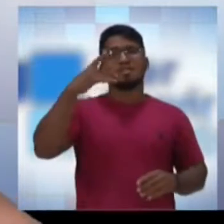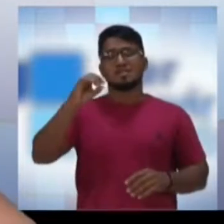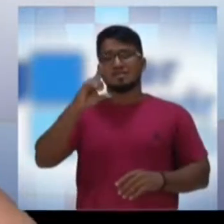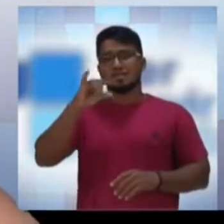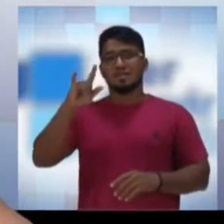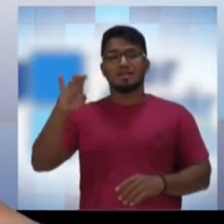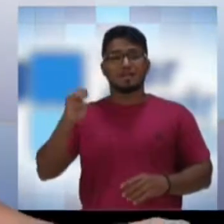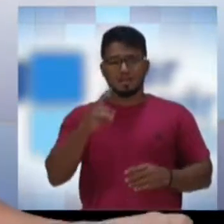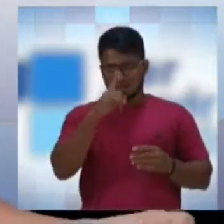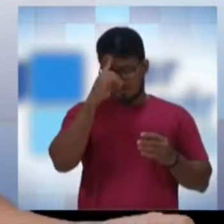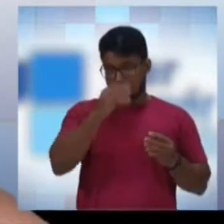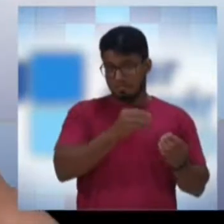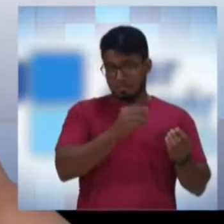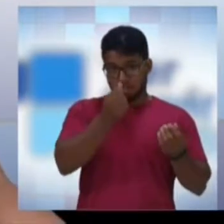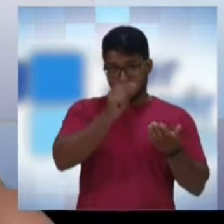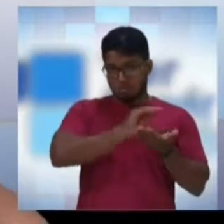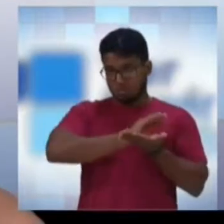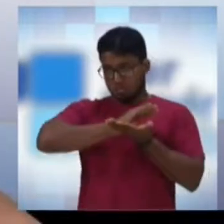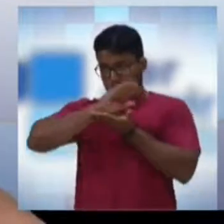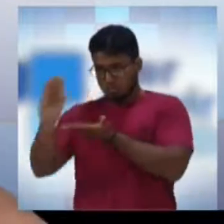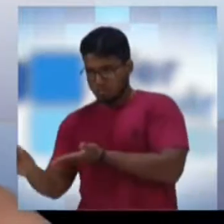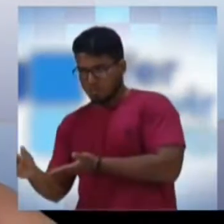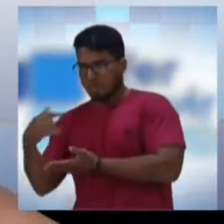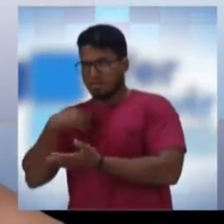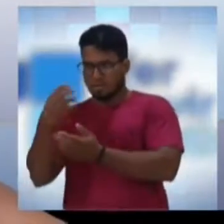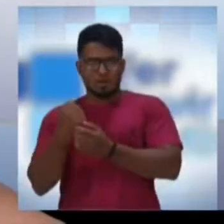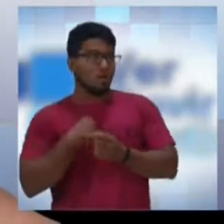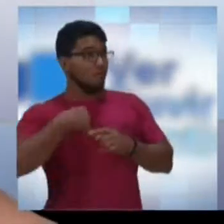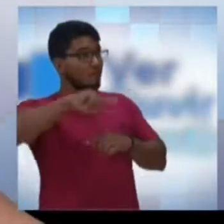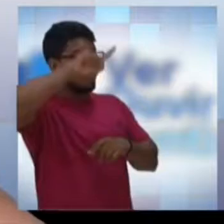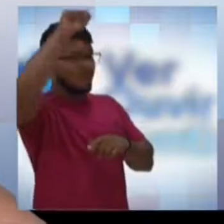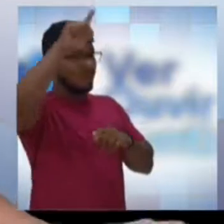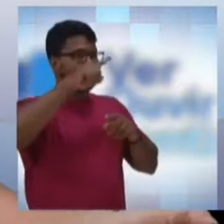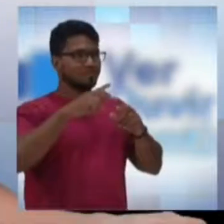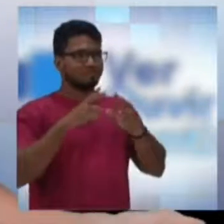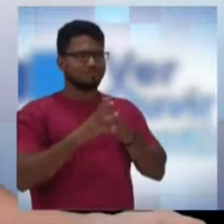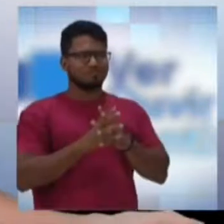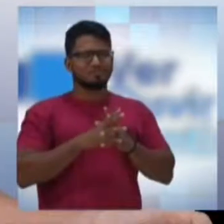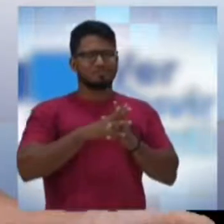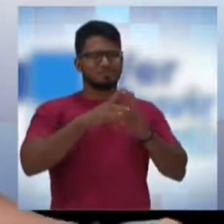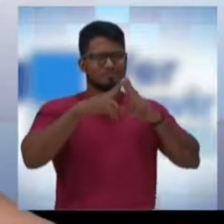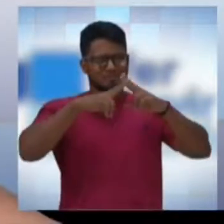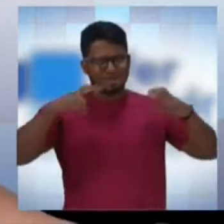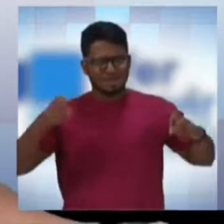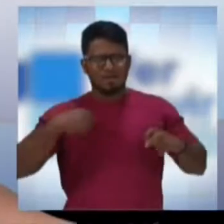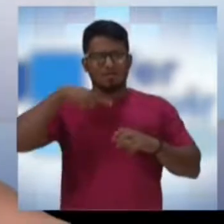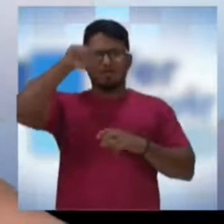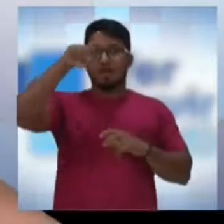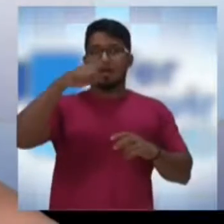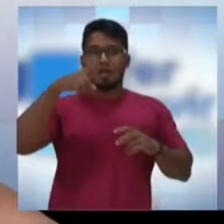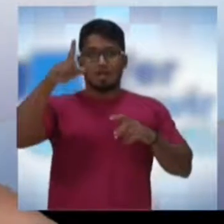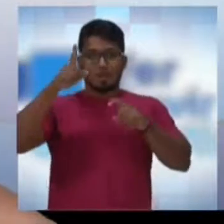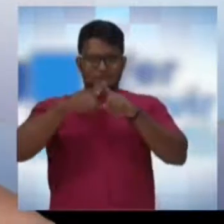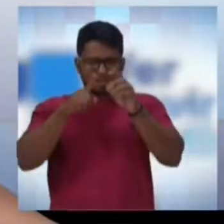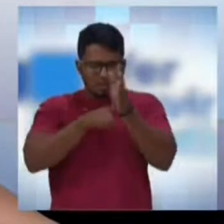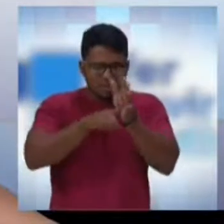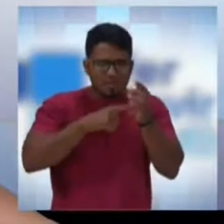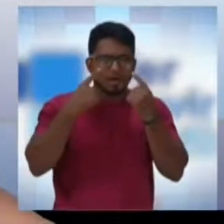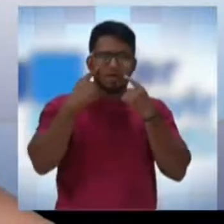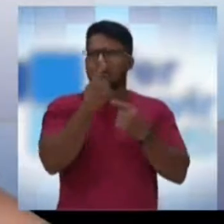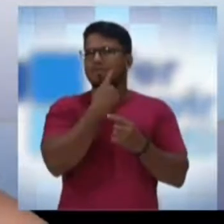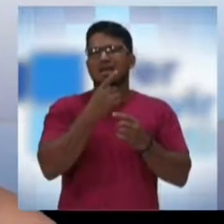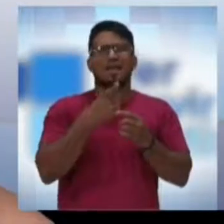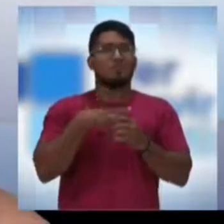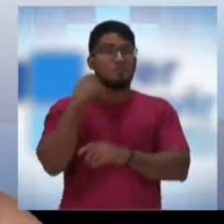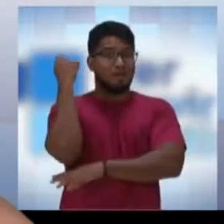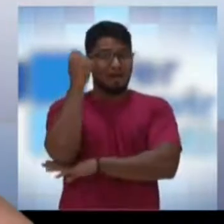Aí essa fundação mandou um dinheiro. Aí eu fui para Belo Horizonte fazer os exames, descobri que meu problema era raro. E de Belo